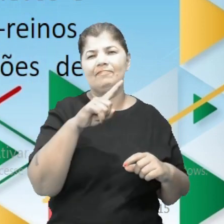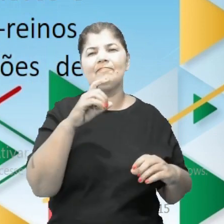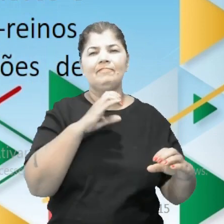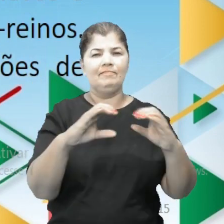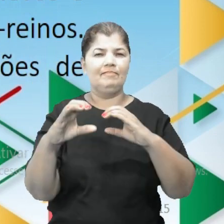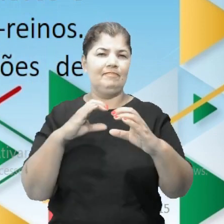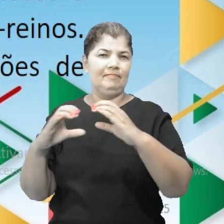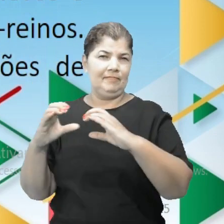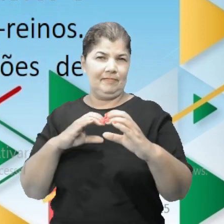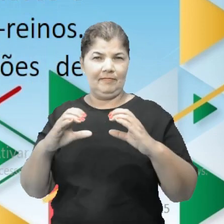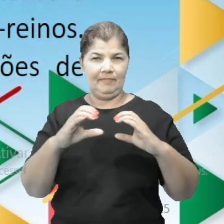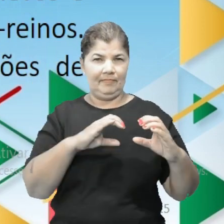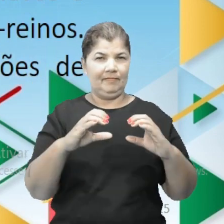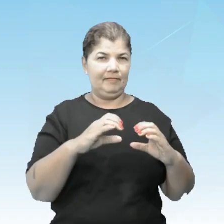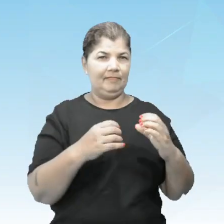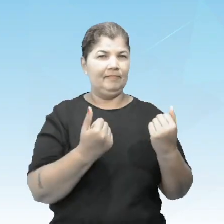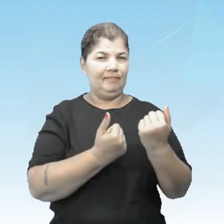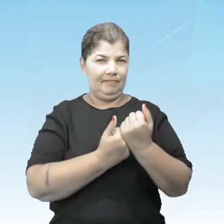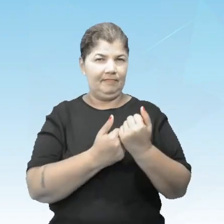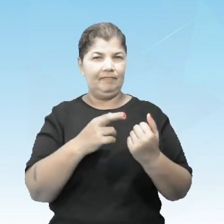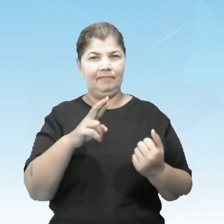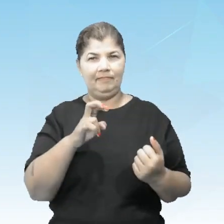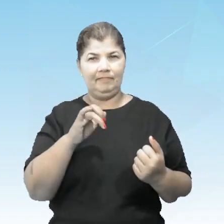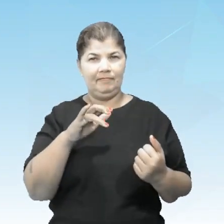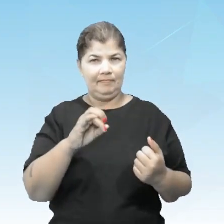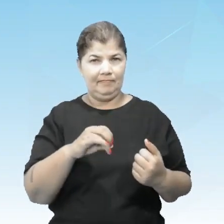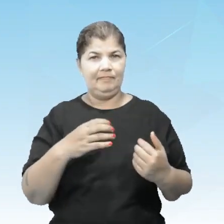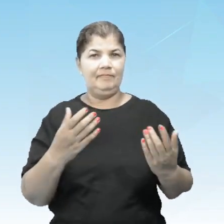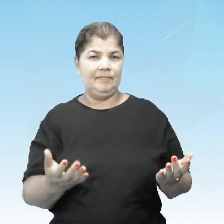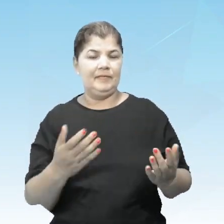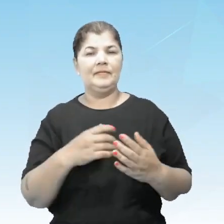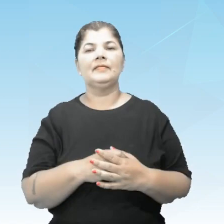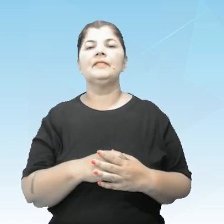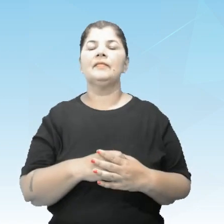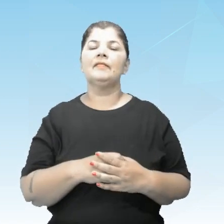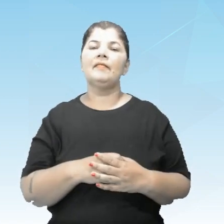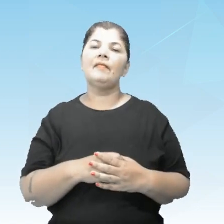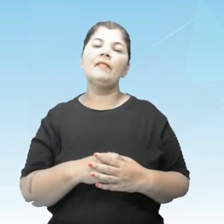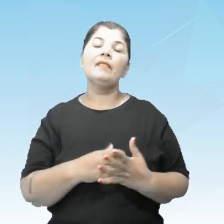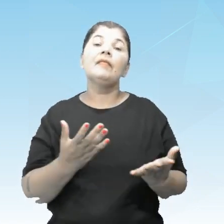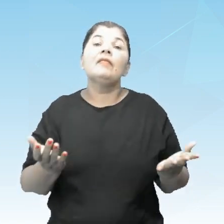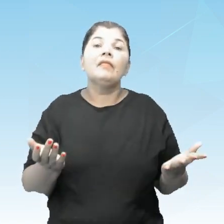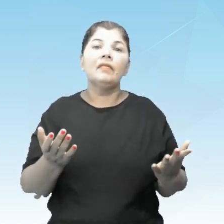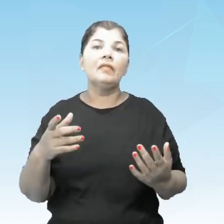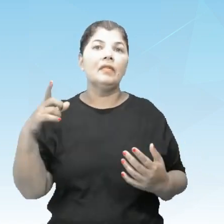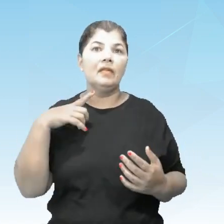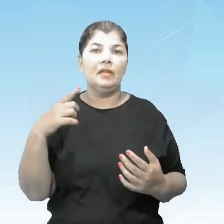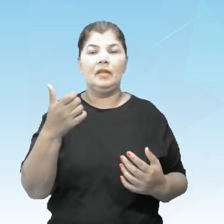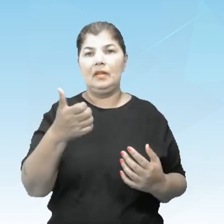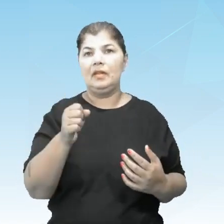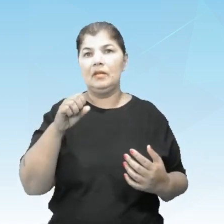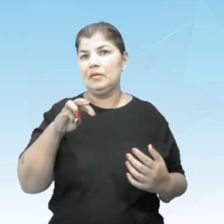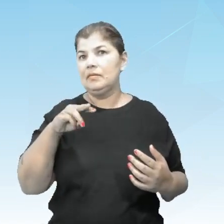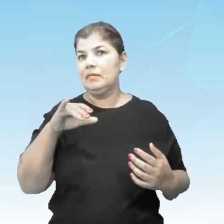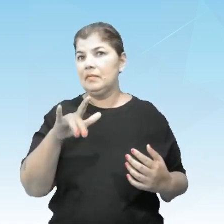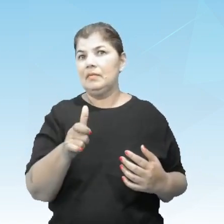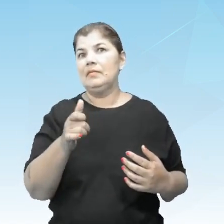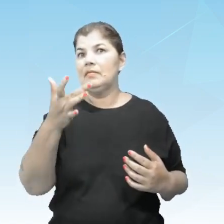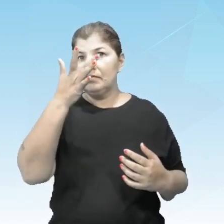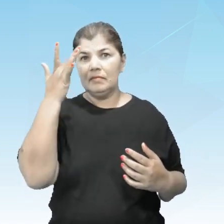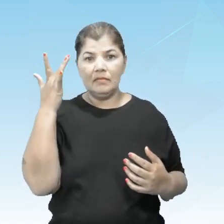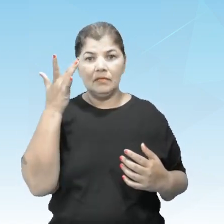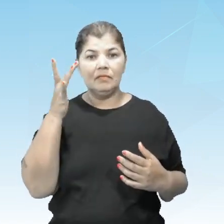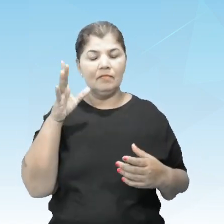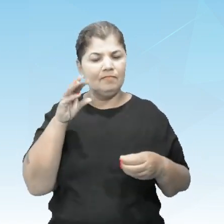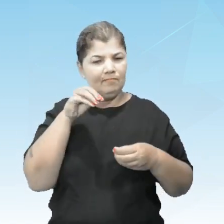comunicação entre os vice-reinos. Então, para que tenhamos uma ideia, eram 18 milhões de pessoas que eram